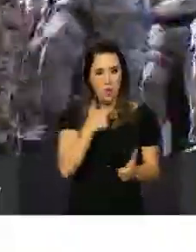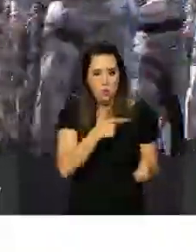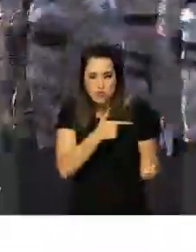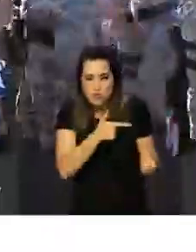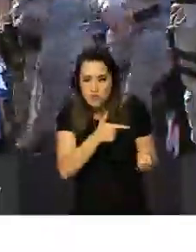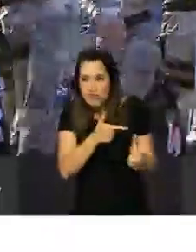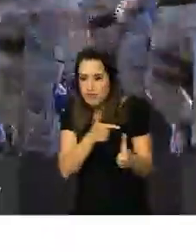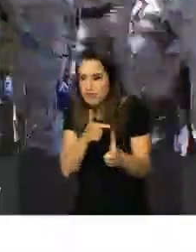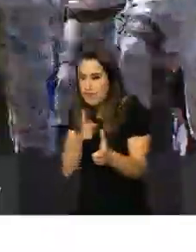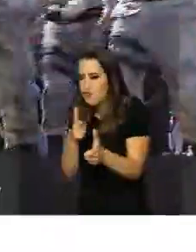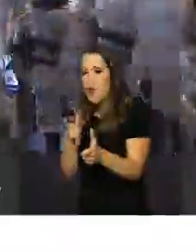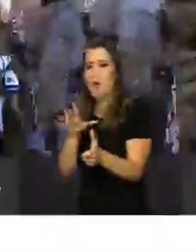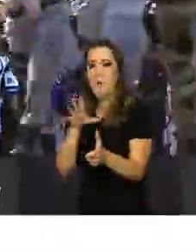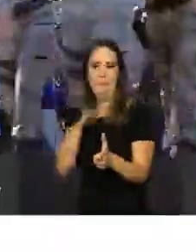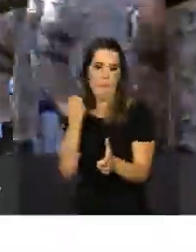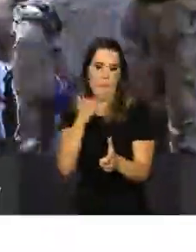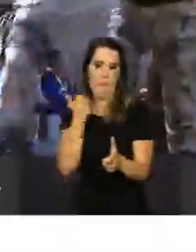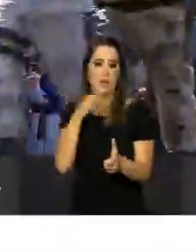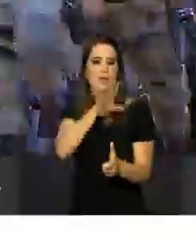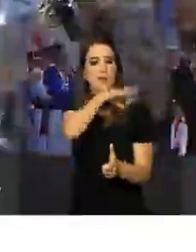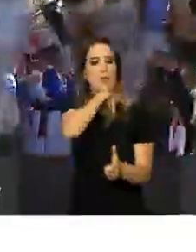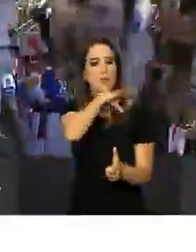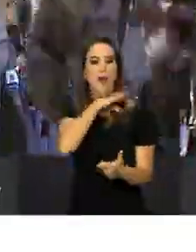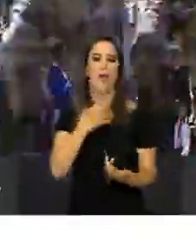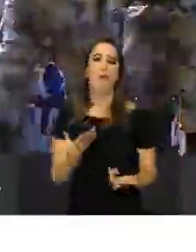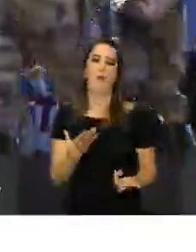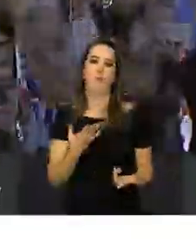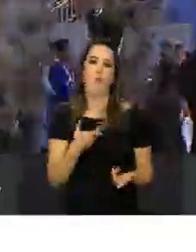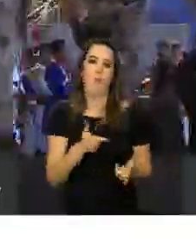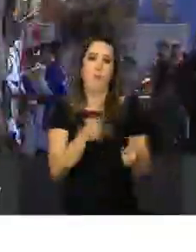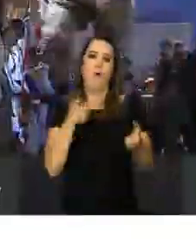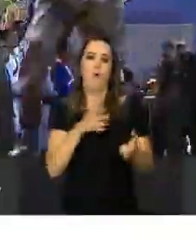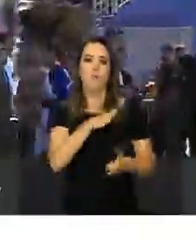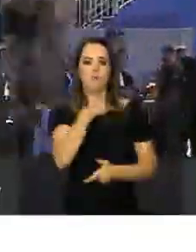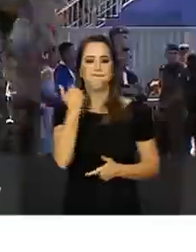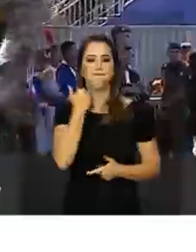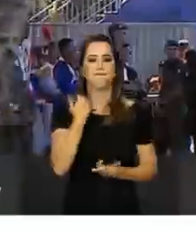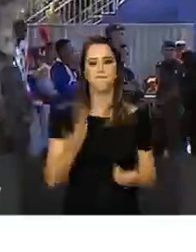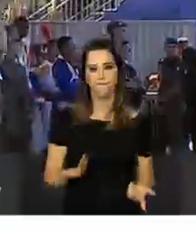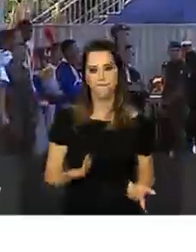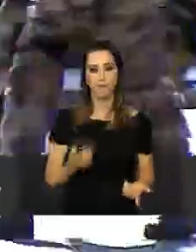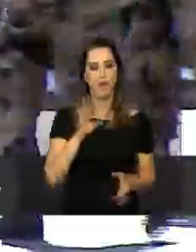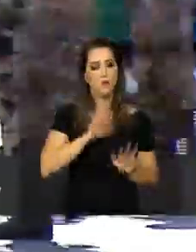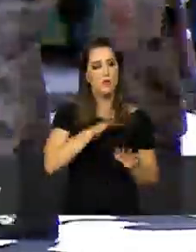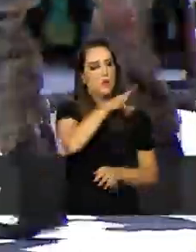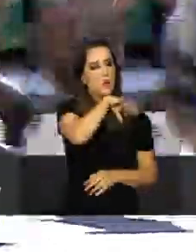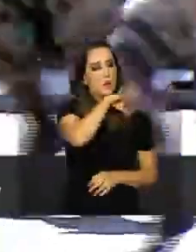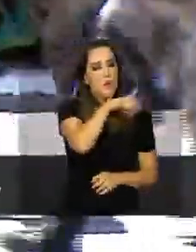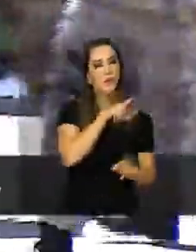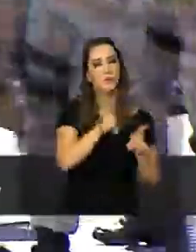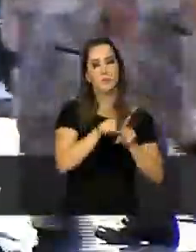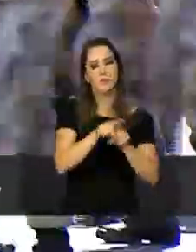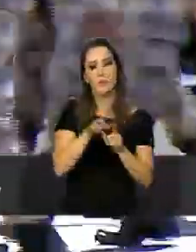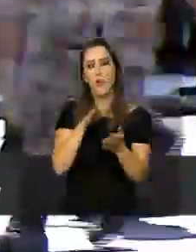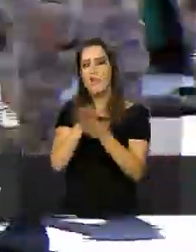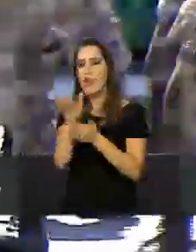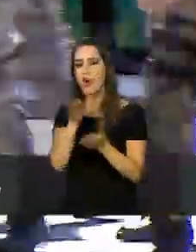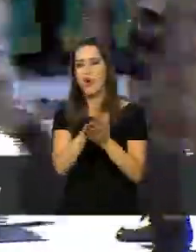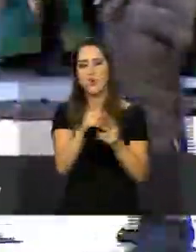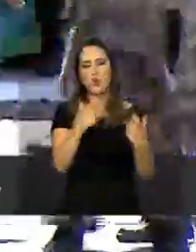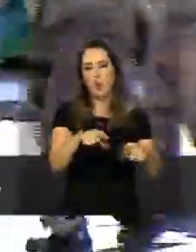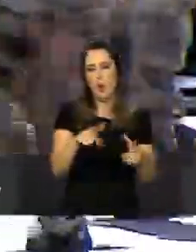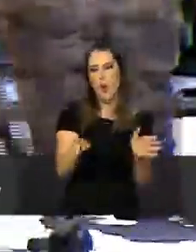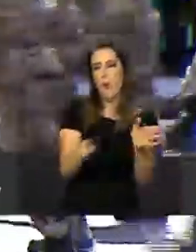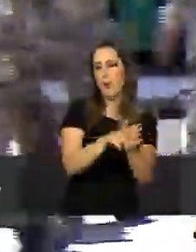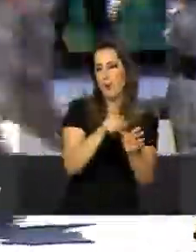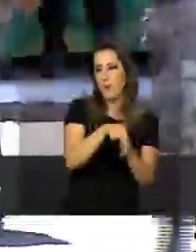muito evidenciado isso aí, né? Problema de caçadores, animais, muitos animais também. Saindo do seu